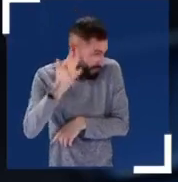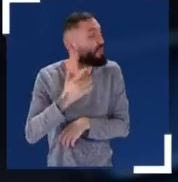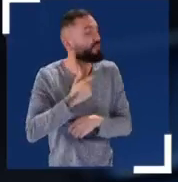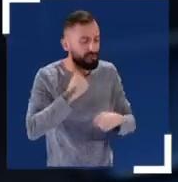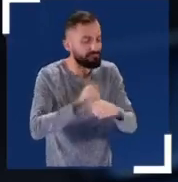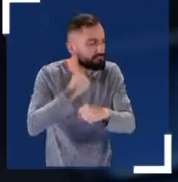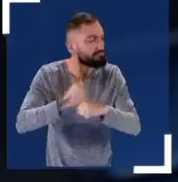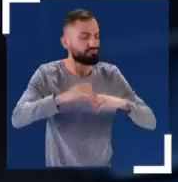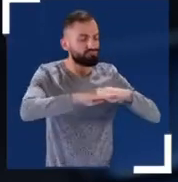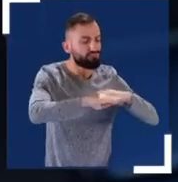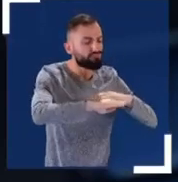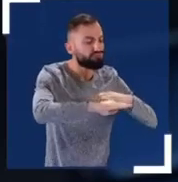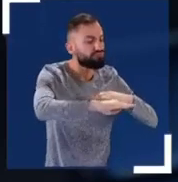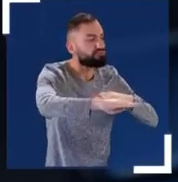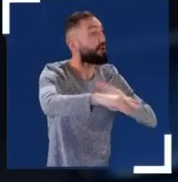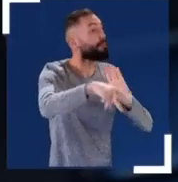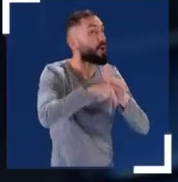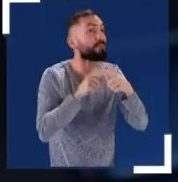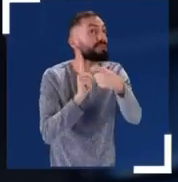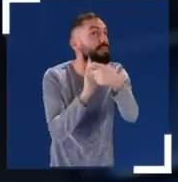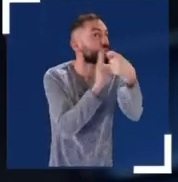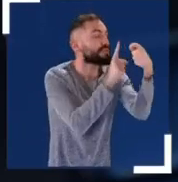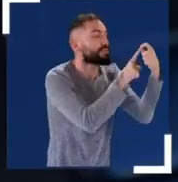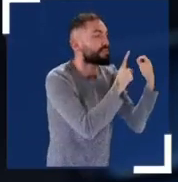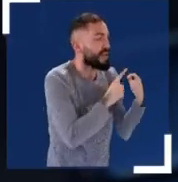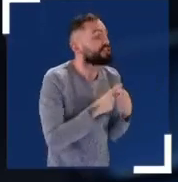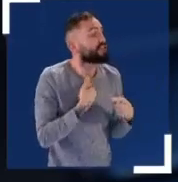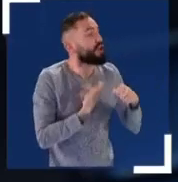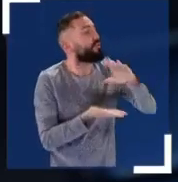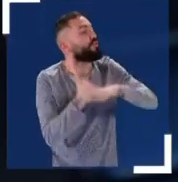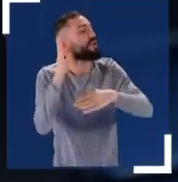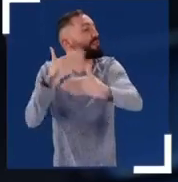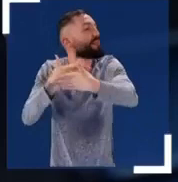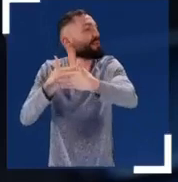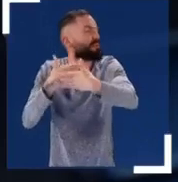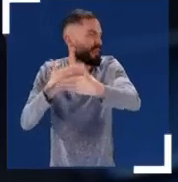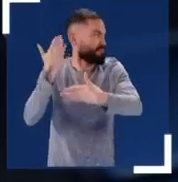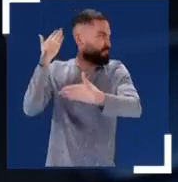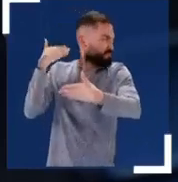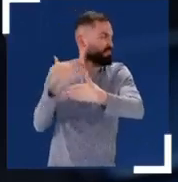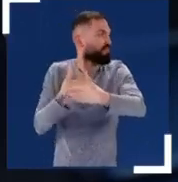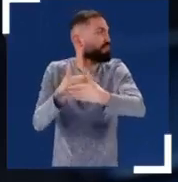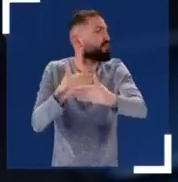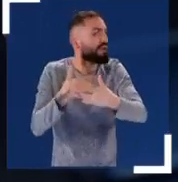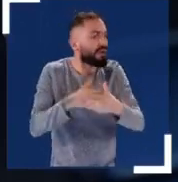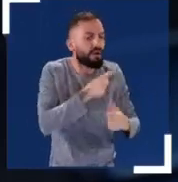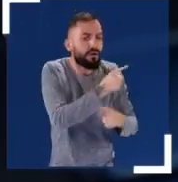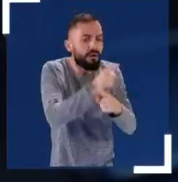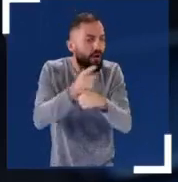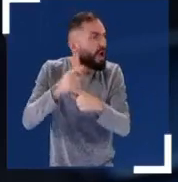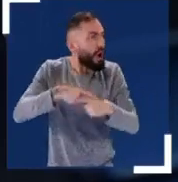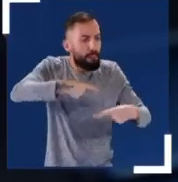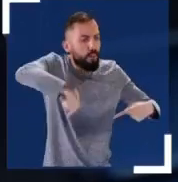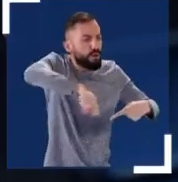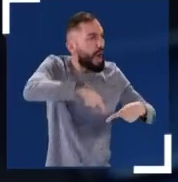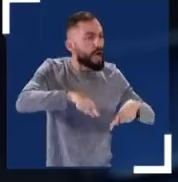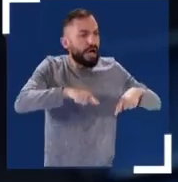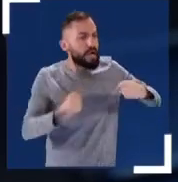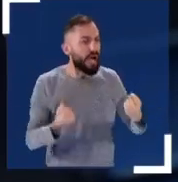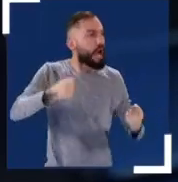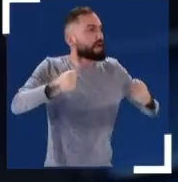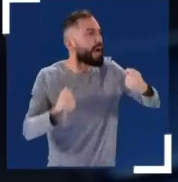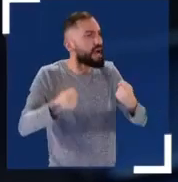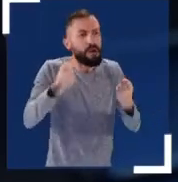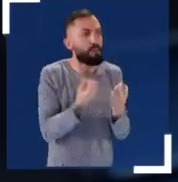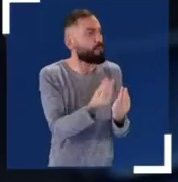pavimentação, recapeamento nas suas cidades. Tem muita cidade, eu fui a Ribeirão Preto esses dias e fiquei impressionado com a quantidade de buraco que está lá. Não é? Eu quero ajudar